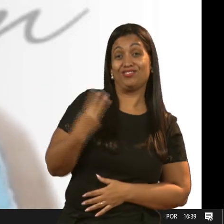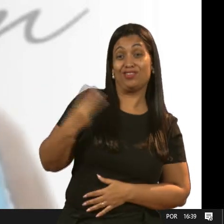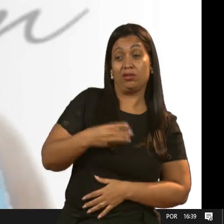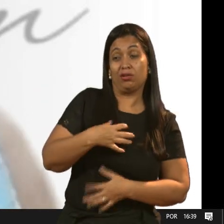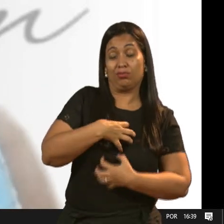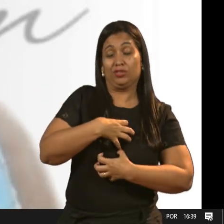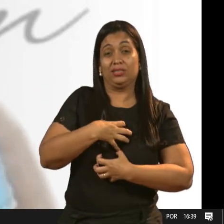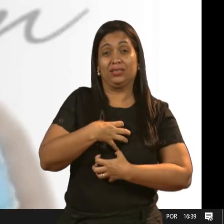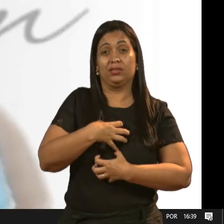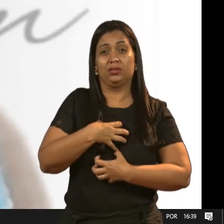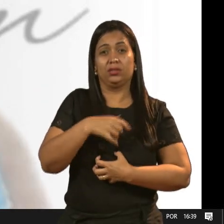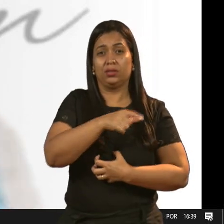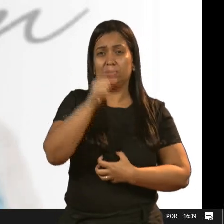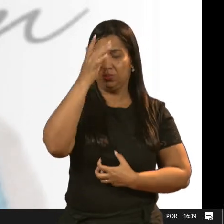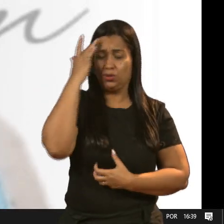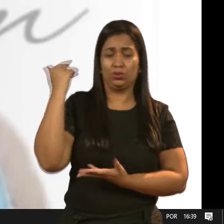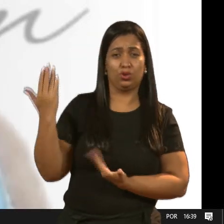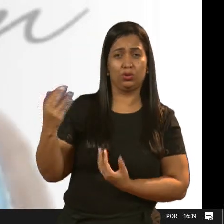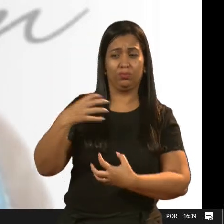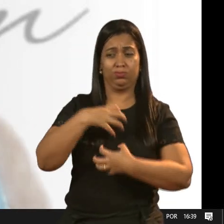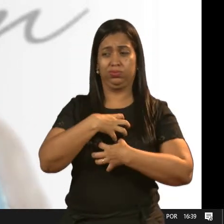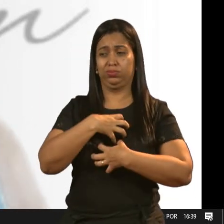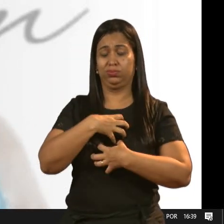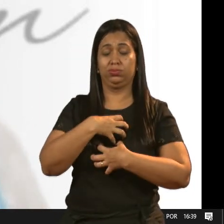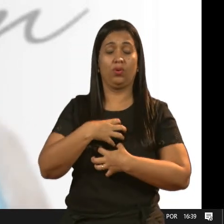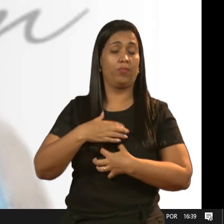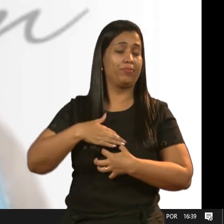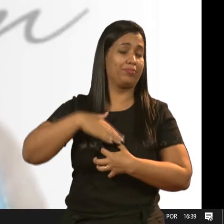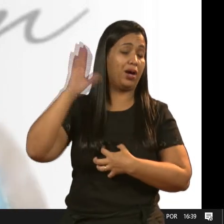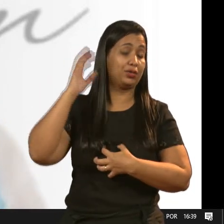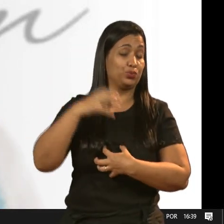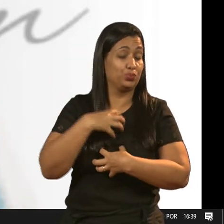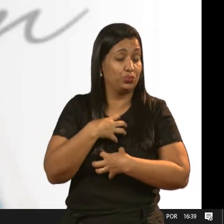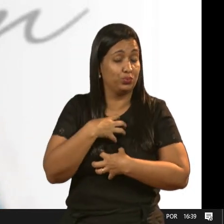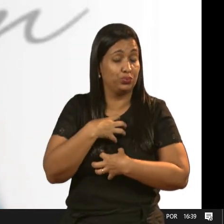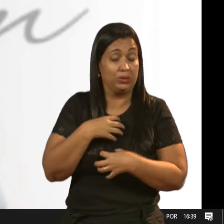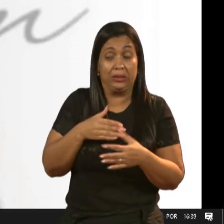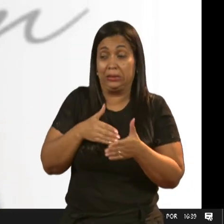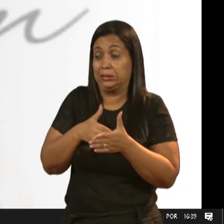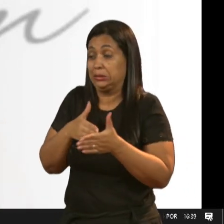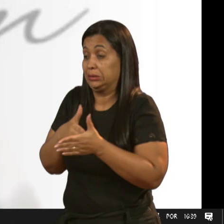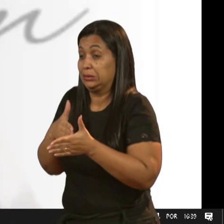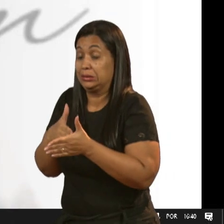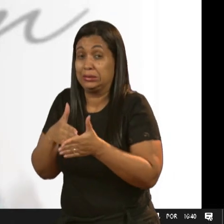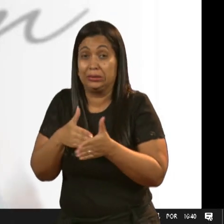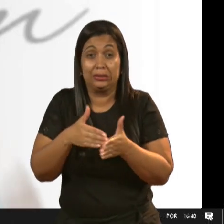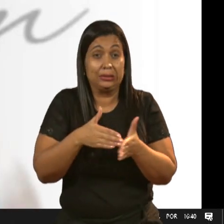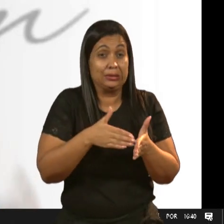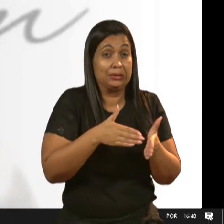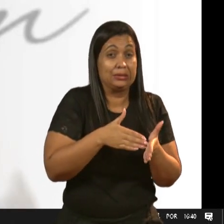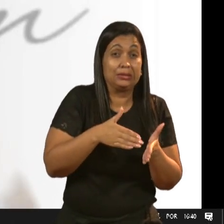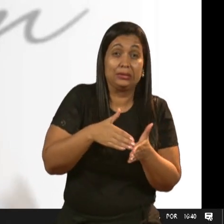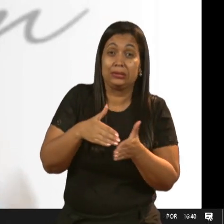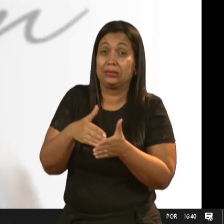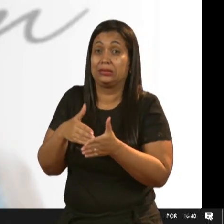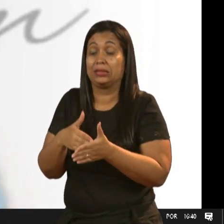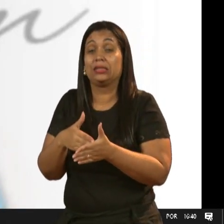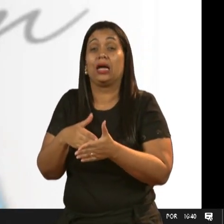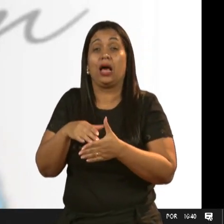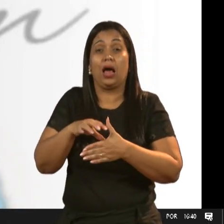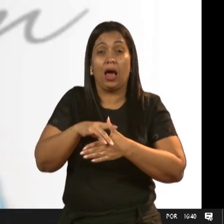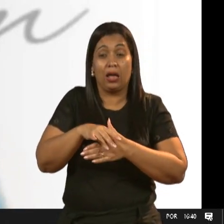Em jovens, o impacto emocional é ainda maior. As restrições e limitações que vão surgindo com a progressão da